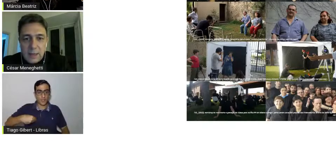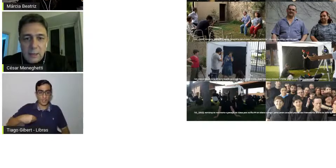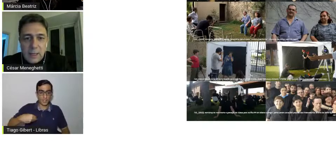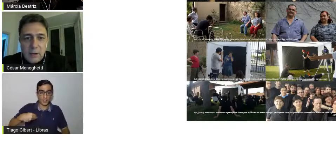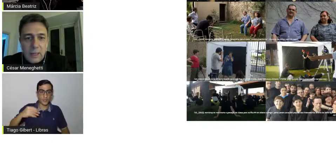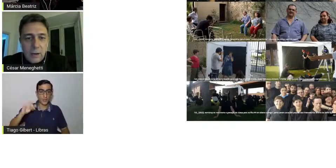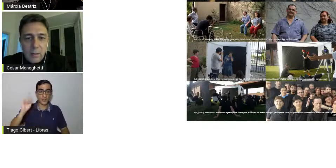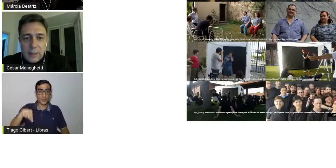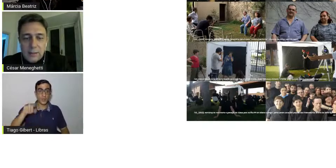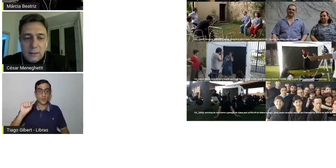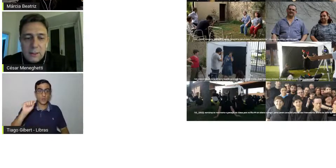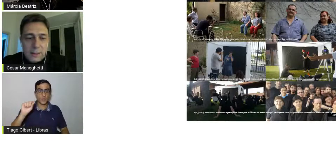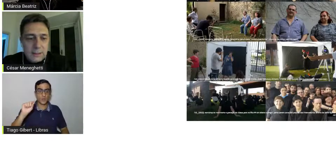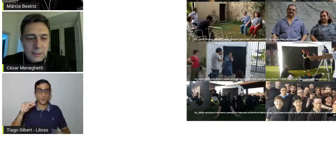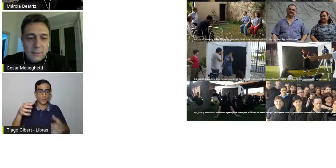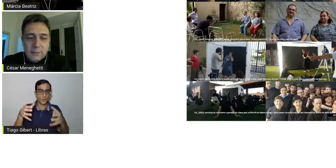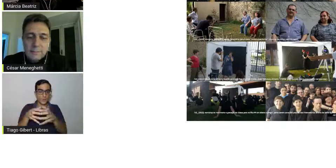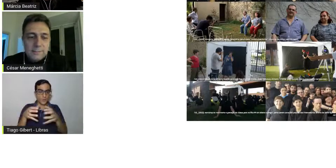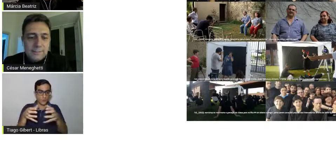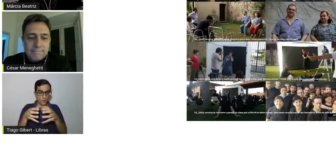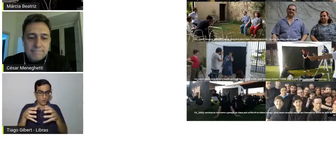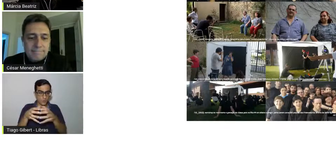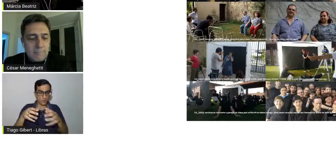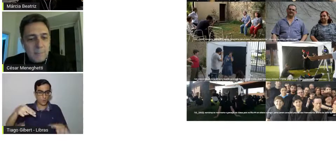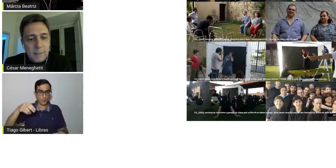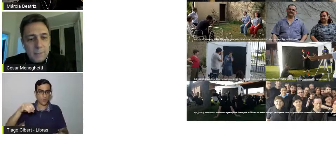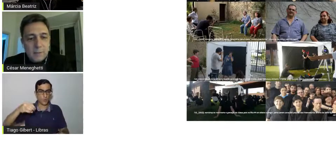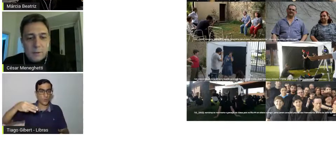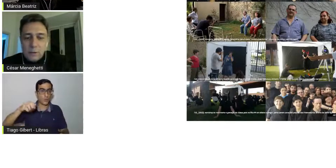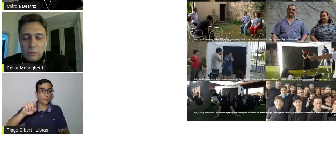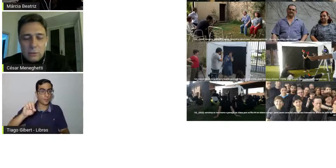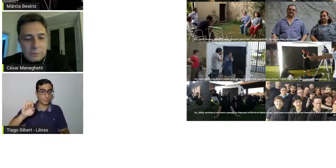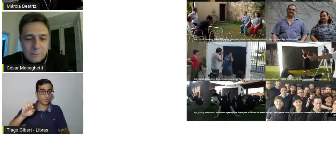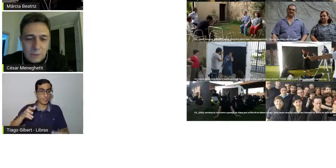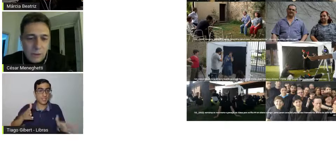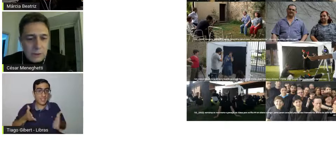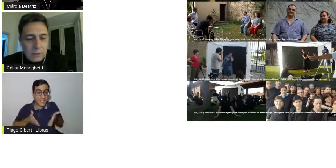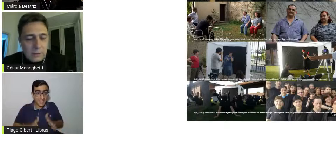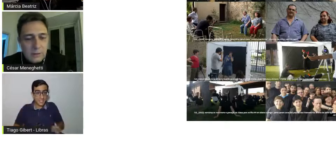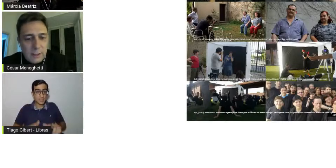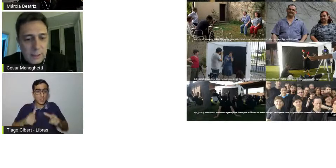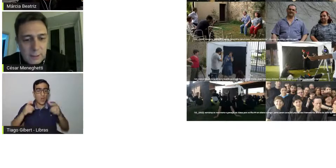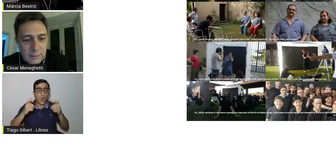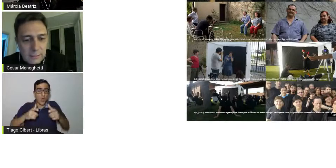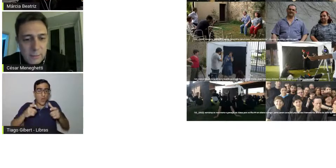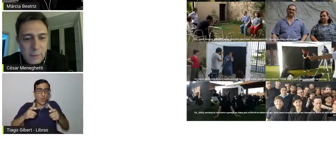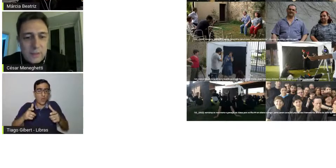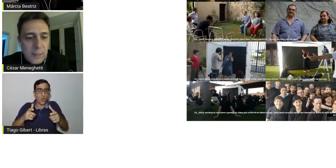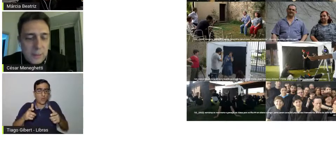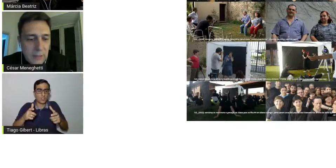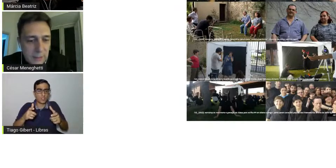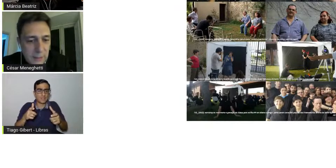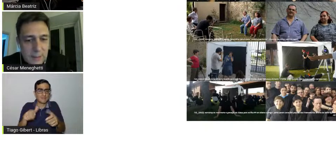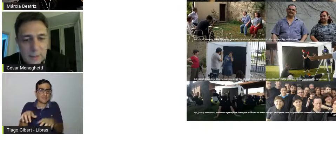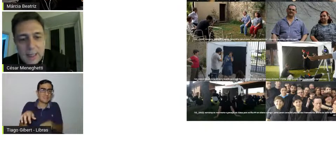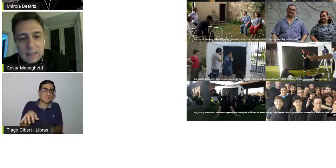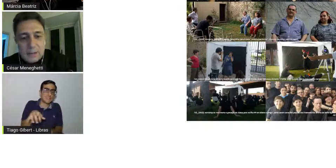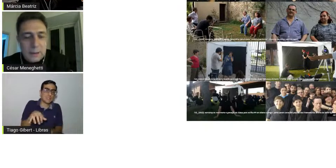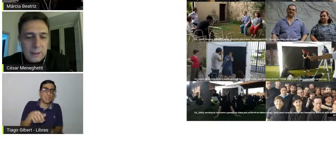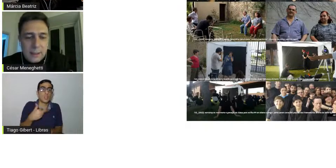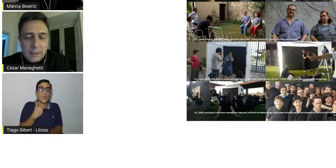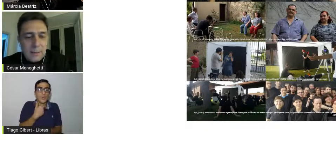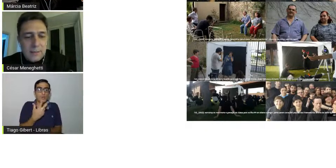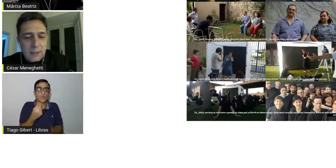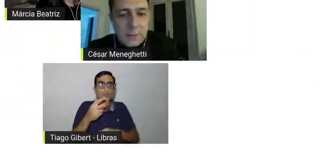que eram heroinômanos. Então, ele nasceu muito, todo torto, assim, ele não pode ficar muito tempo nem sentado,